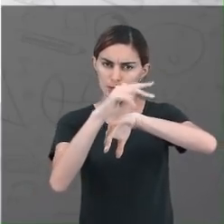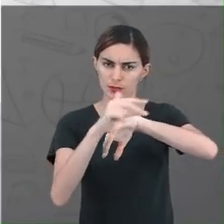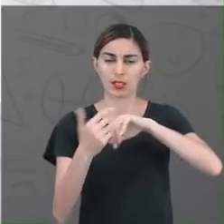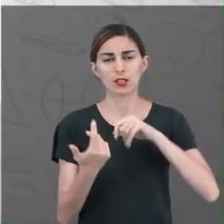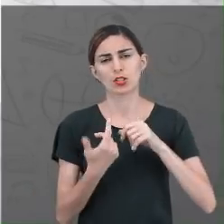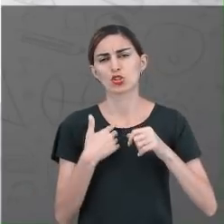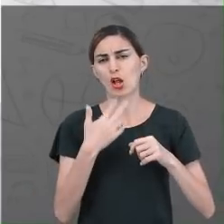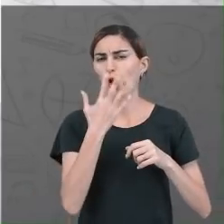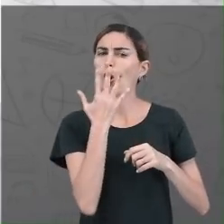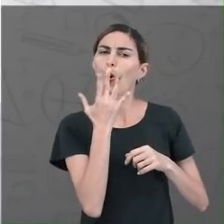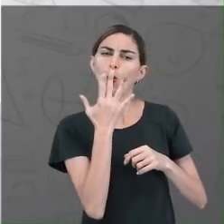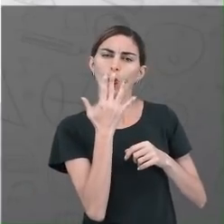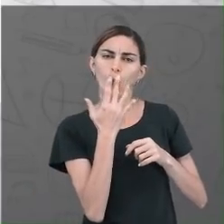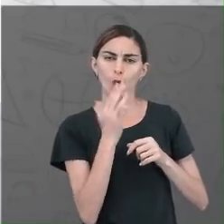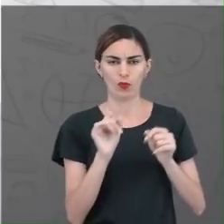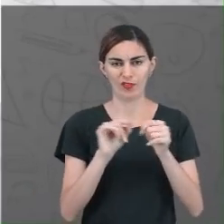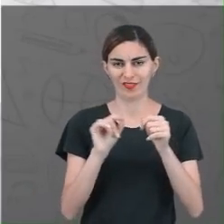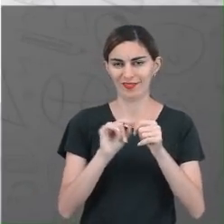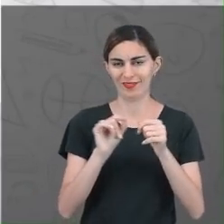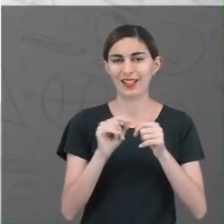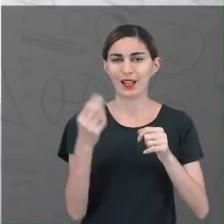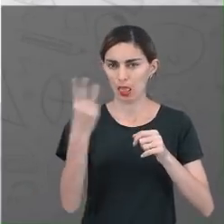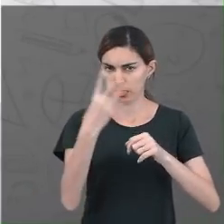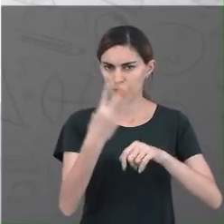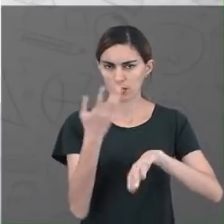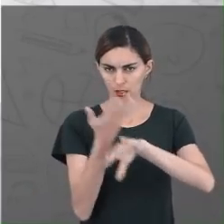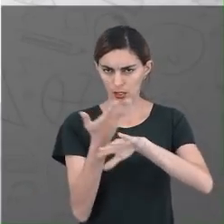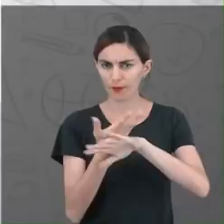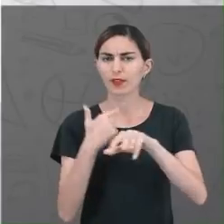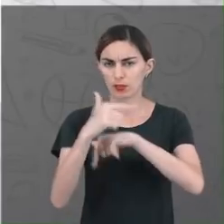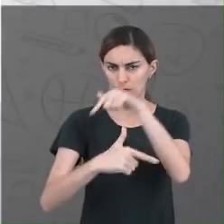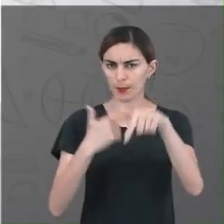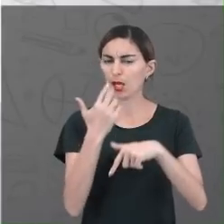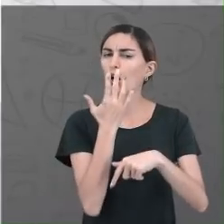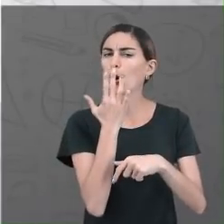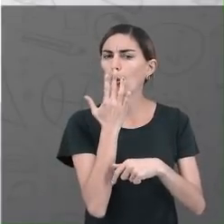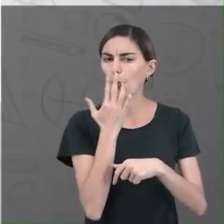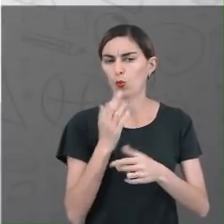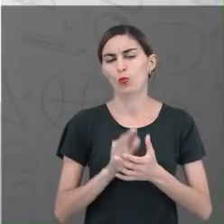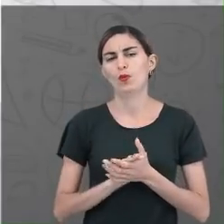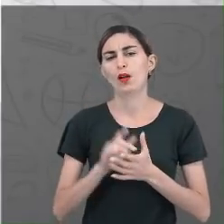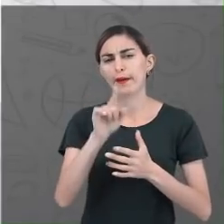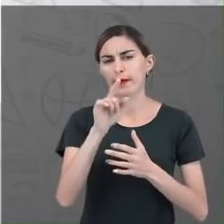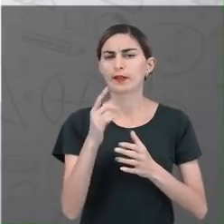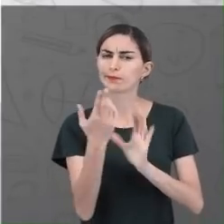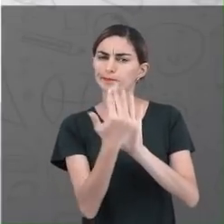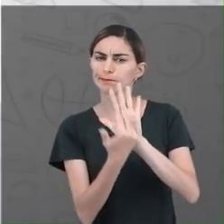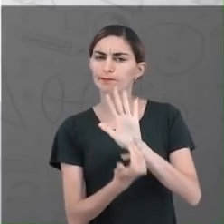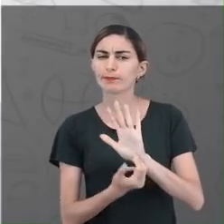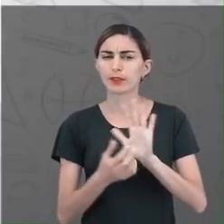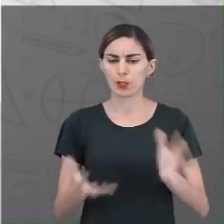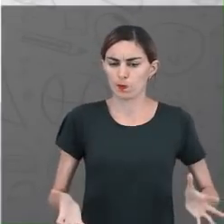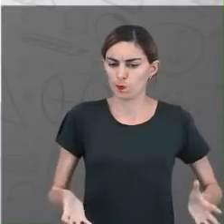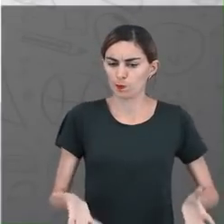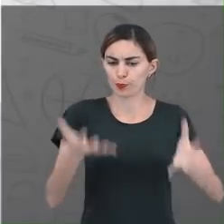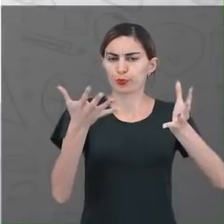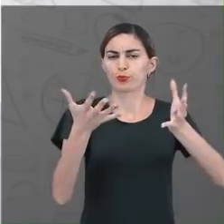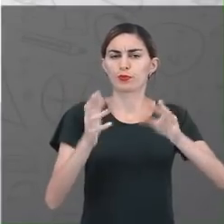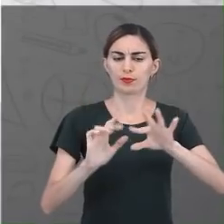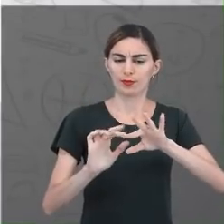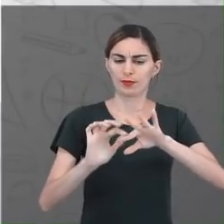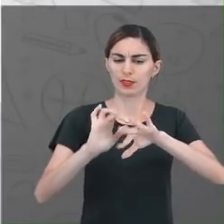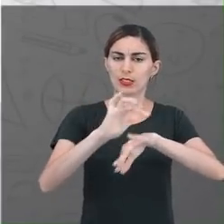gente vai trabalhar bastante na terceira competência. Então, aqui o designer quis destacar esse